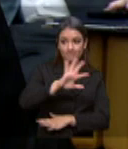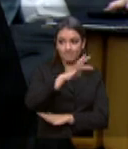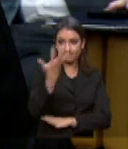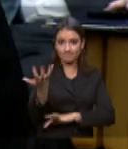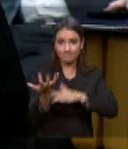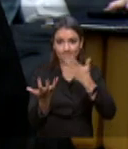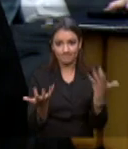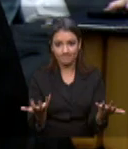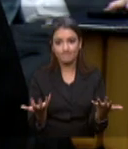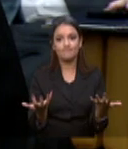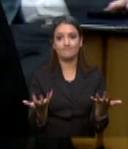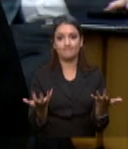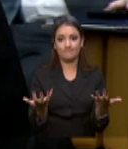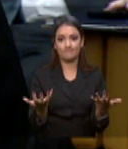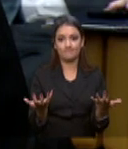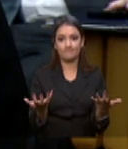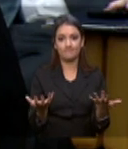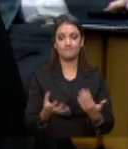Amazônia.